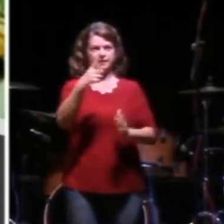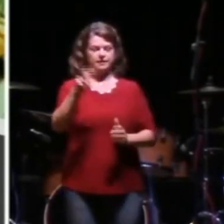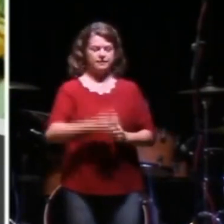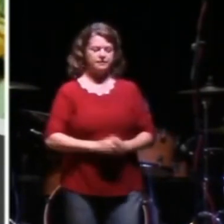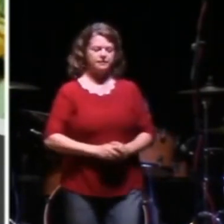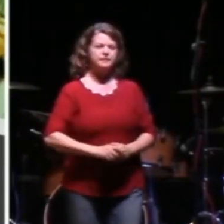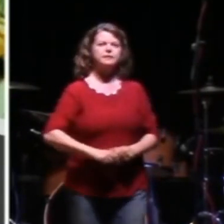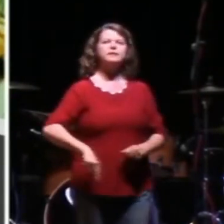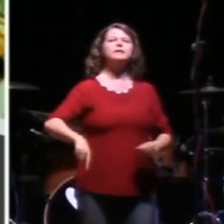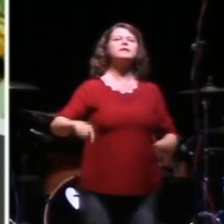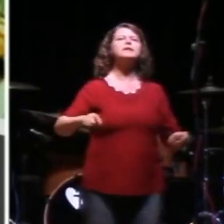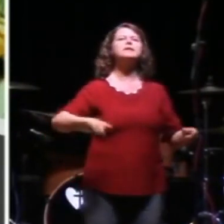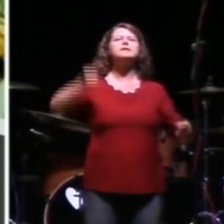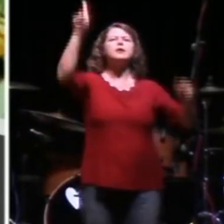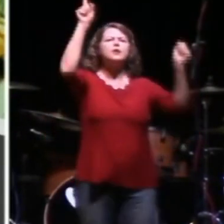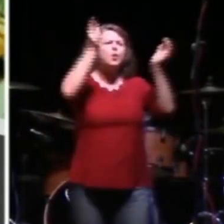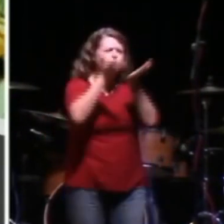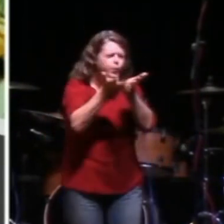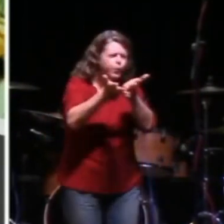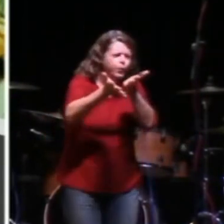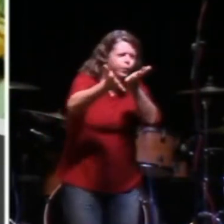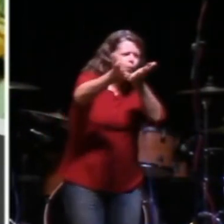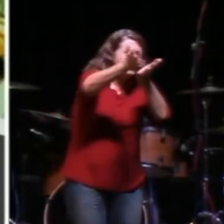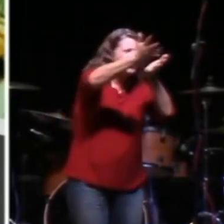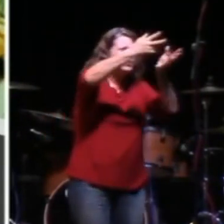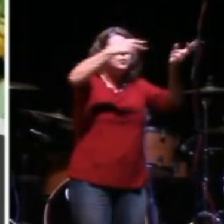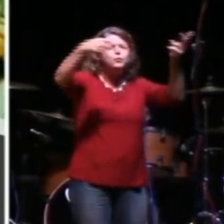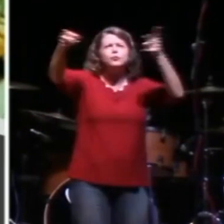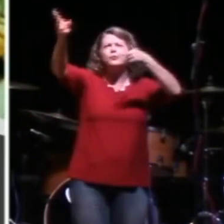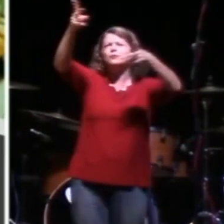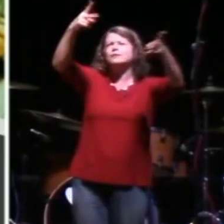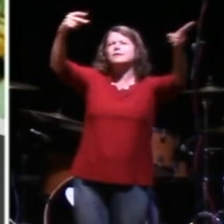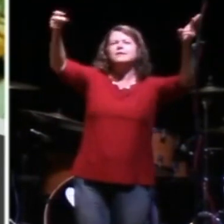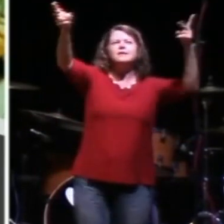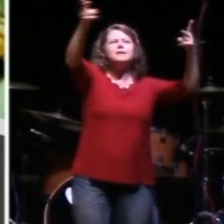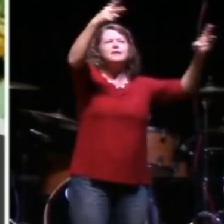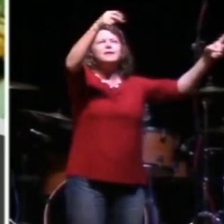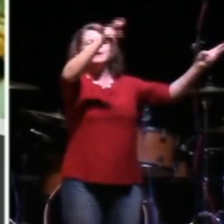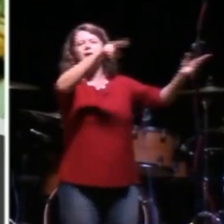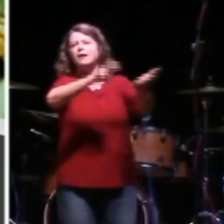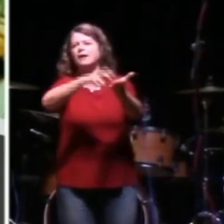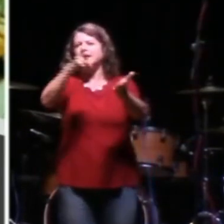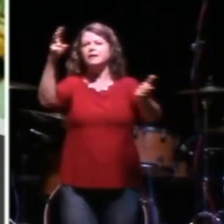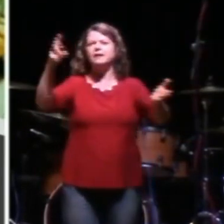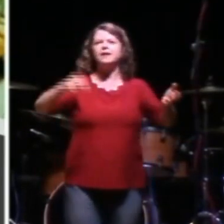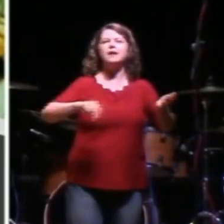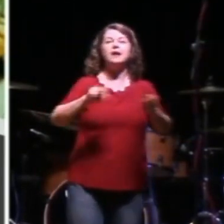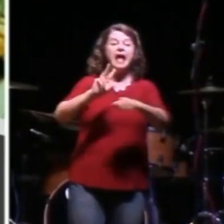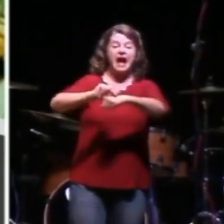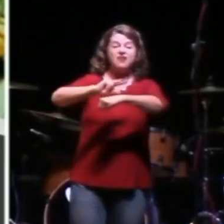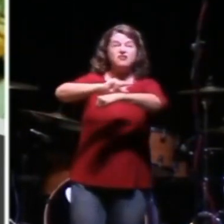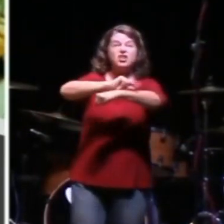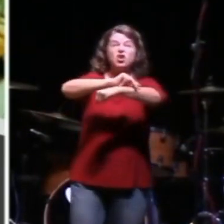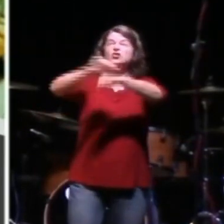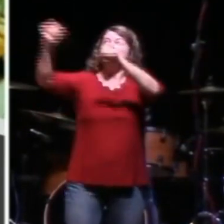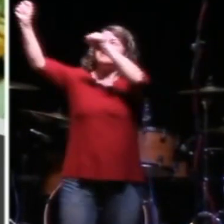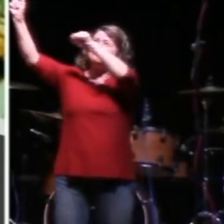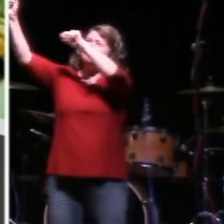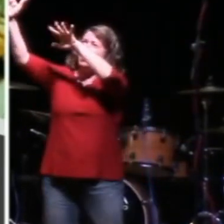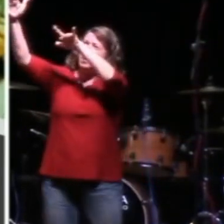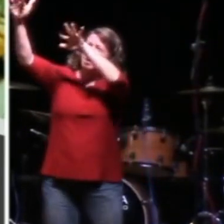oriental pela manhã o vento havia trazido o gafanhoto demoraram tutu o que o granizo tinha deixado